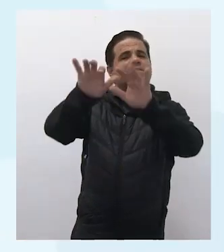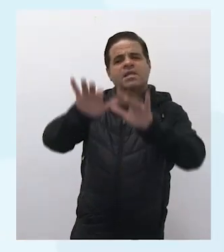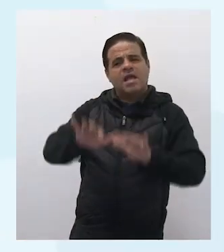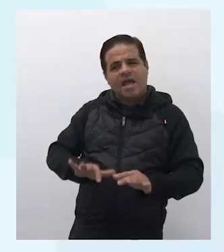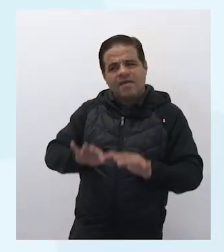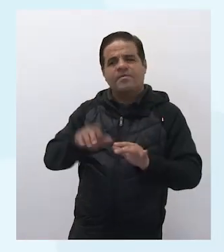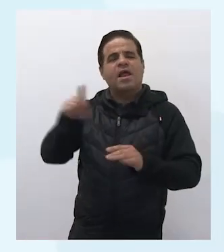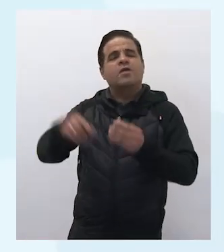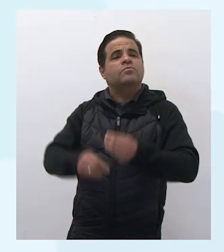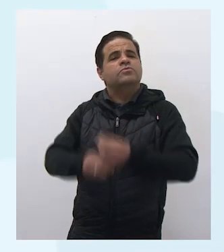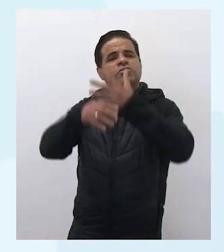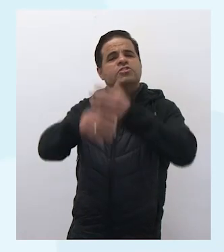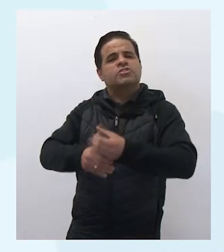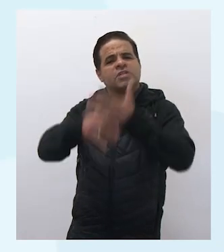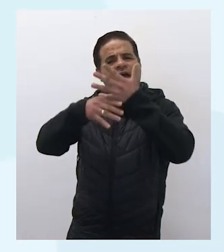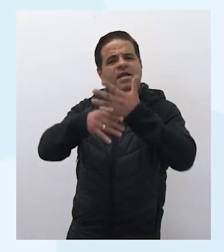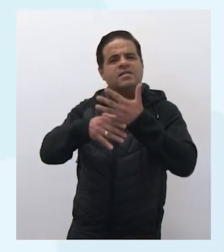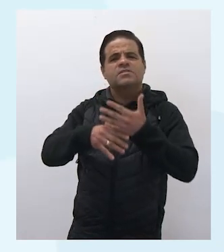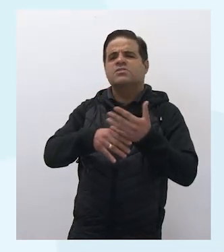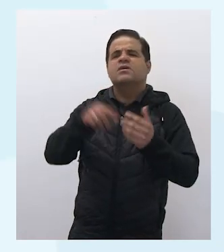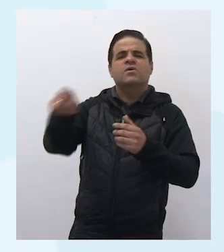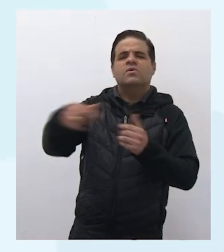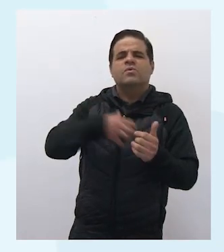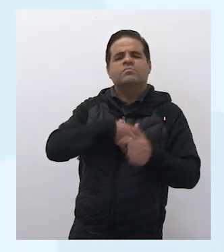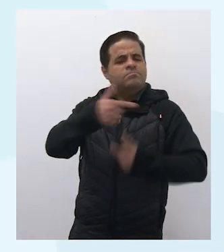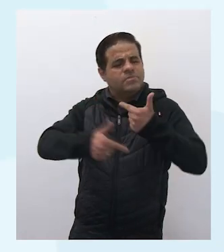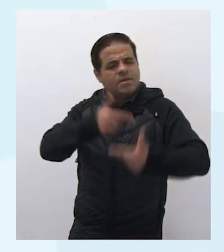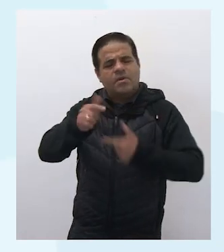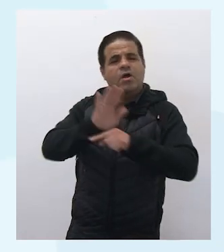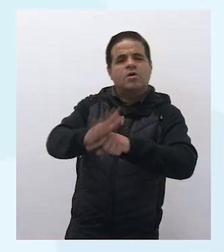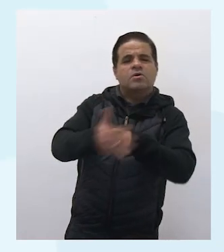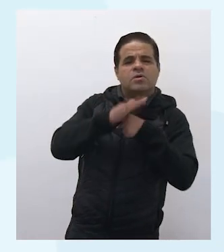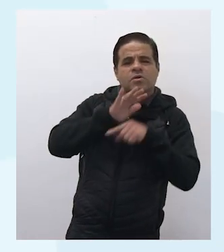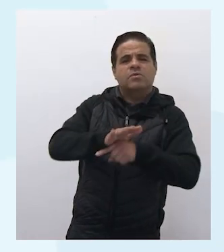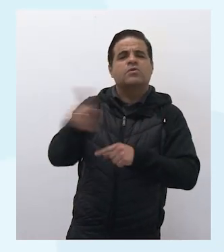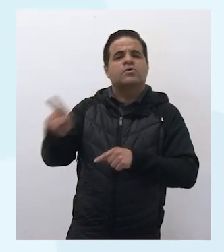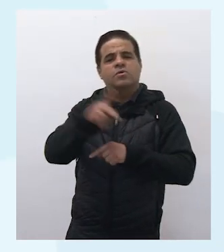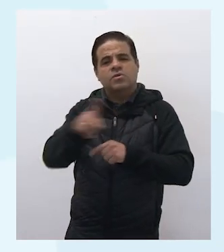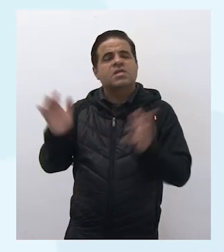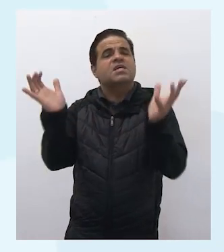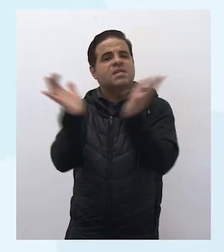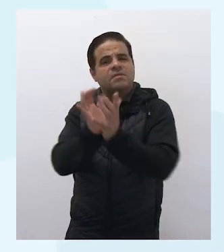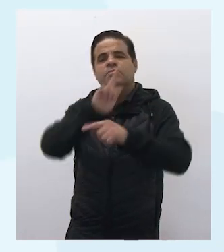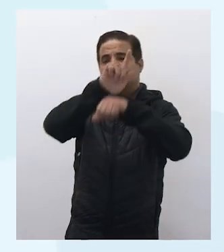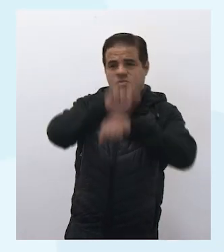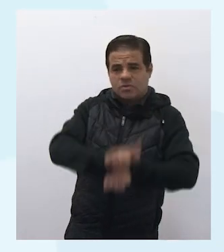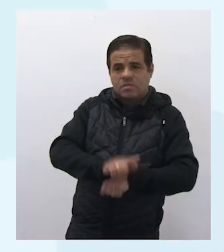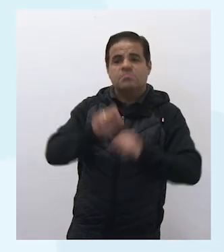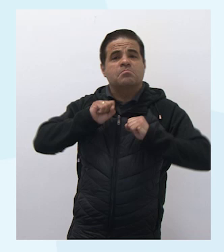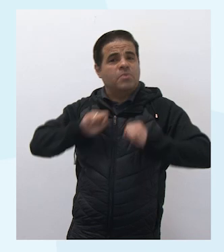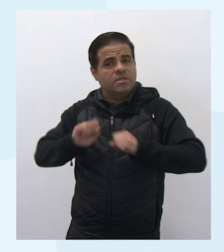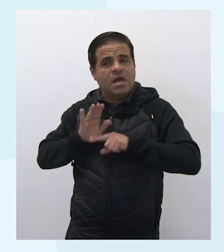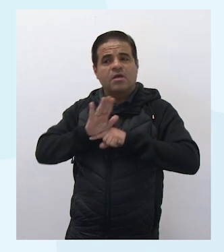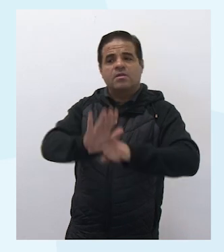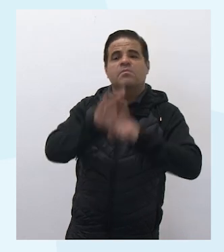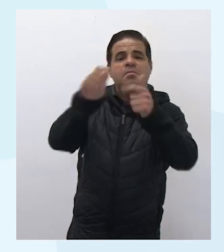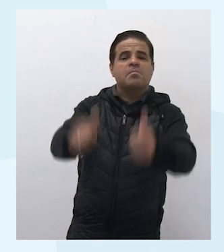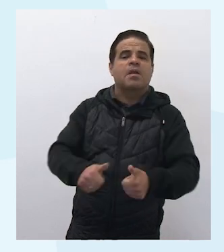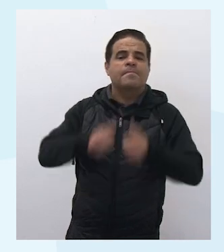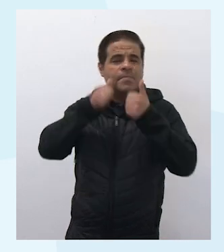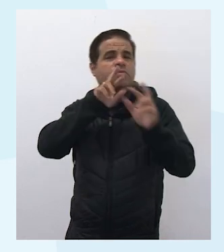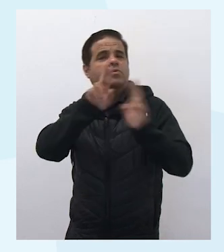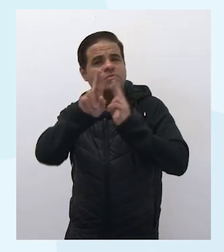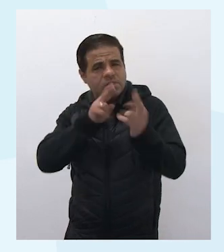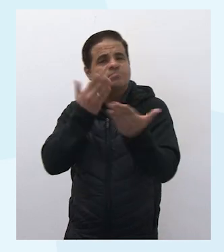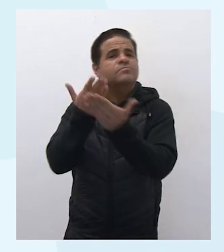gente lá no chat. De que forma o trabalho colaborativo entre professores e equipes gestoras podem contribuir para